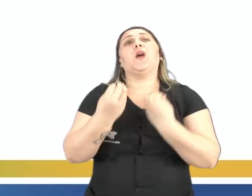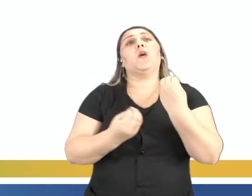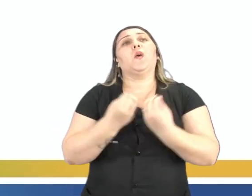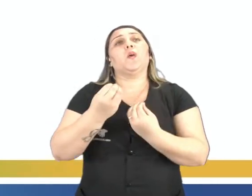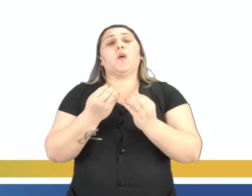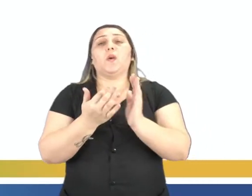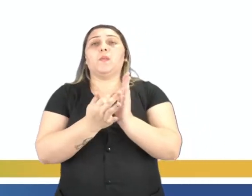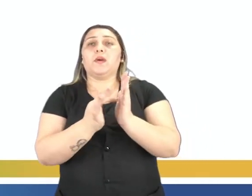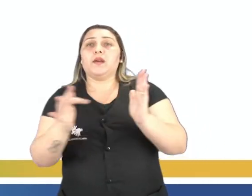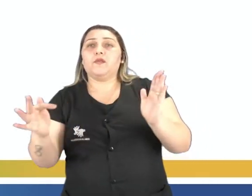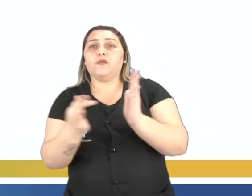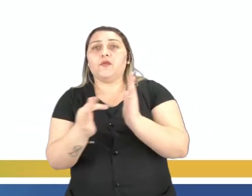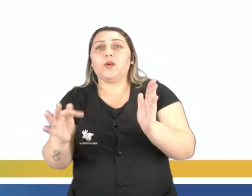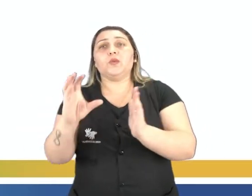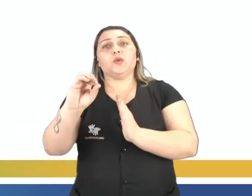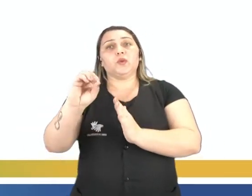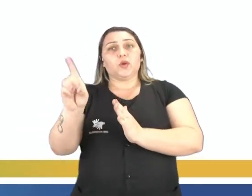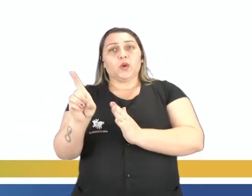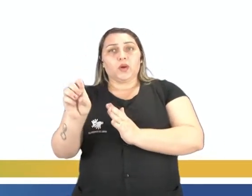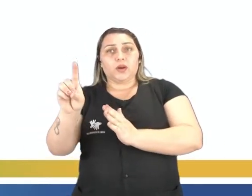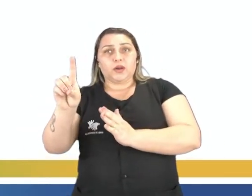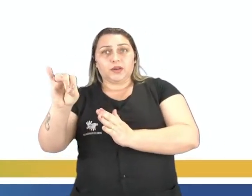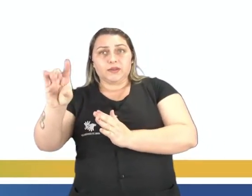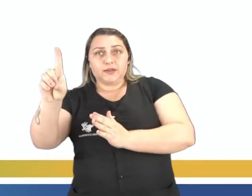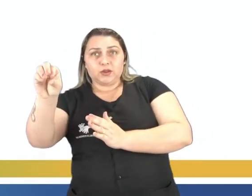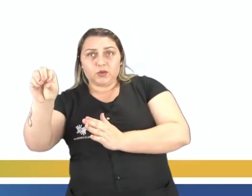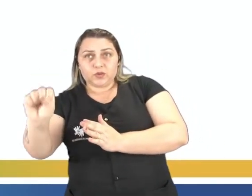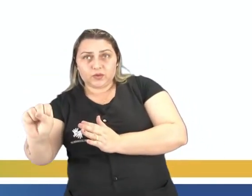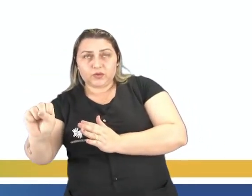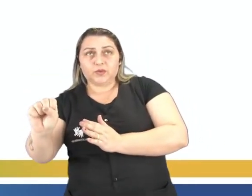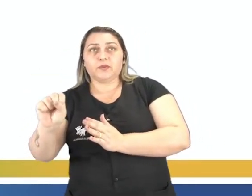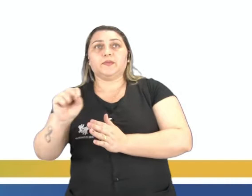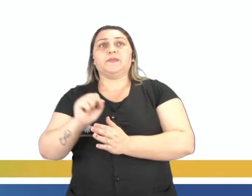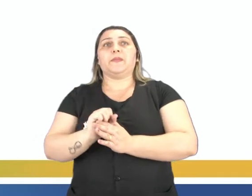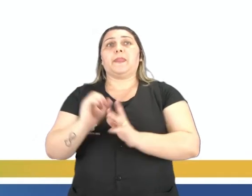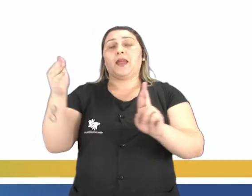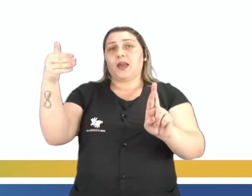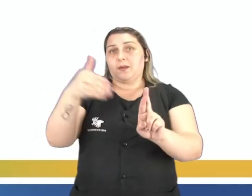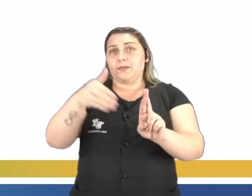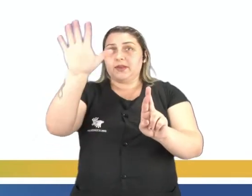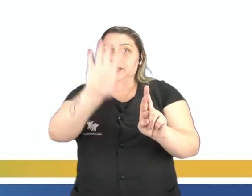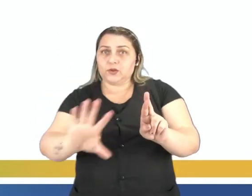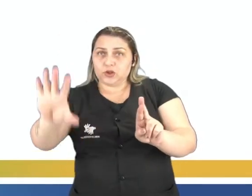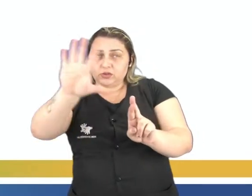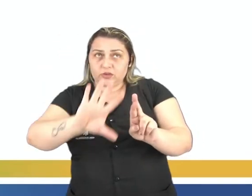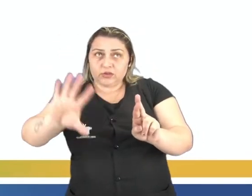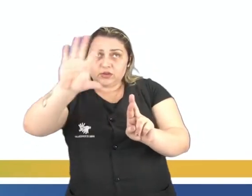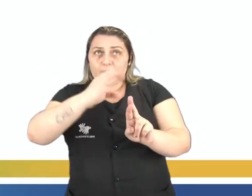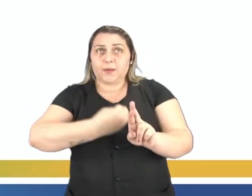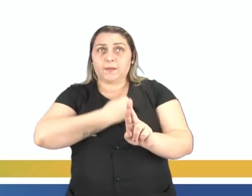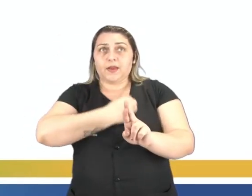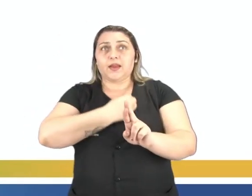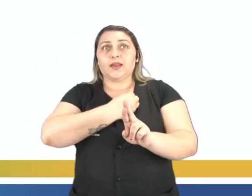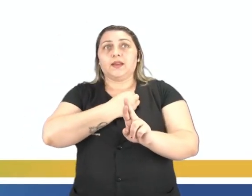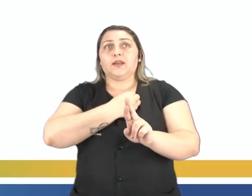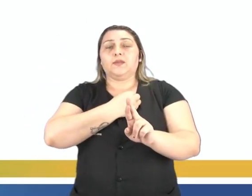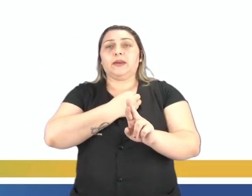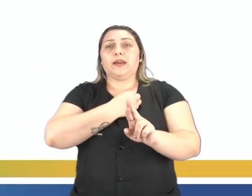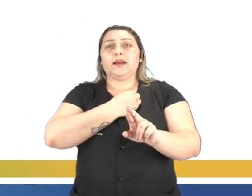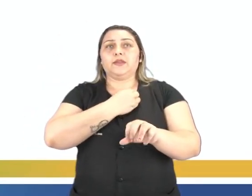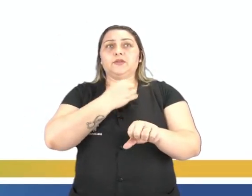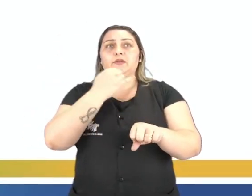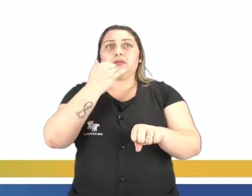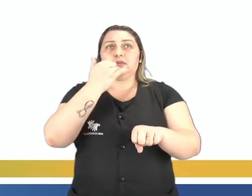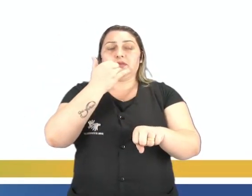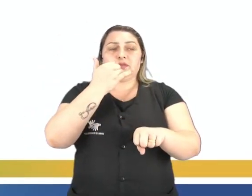ser a fórmula, então, dos óxidos? Nós temos aqui a representação geral, a presença do cátion e